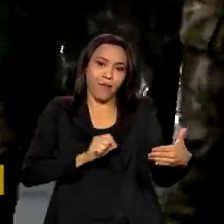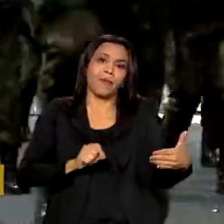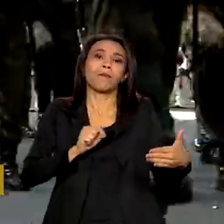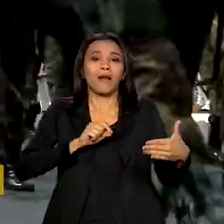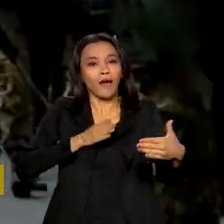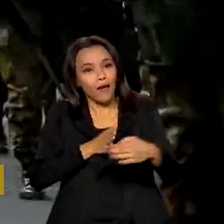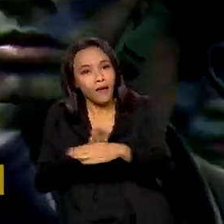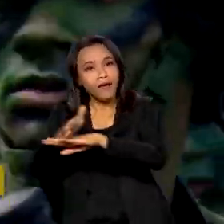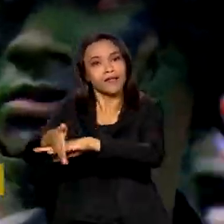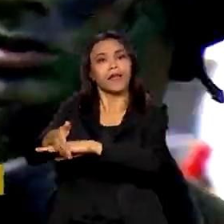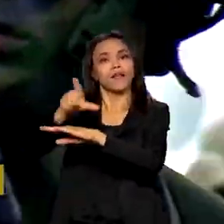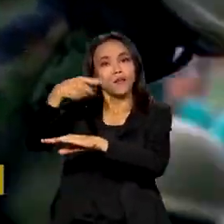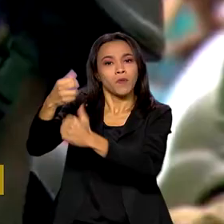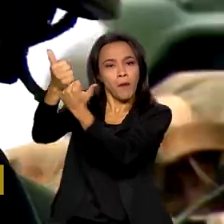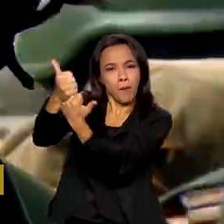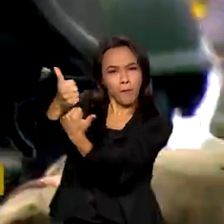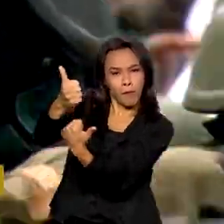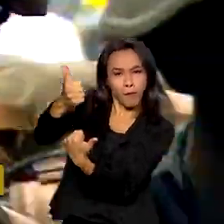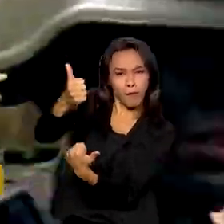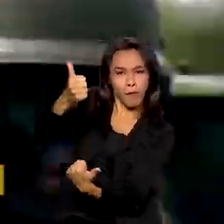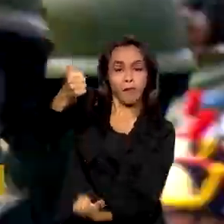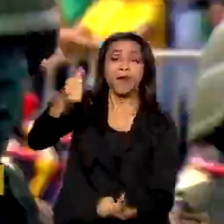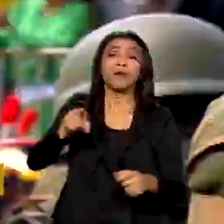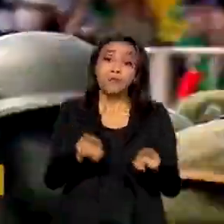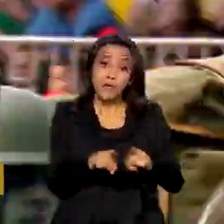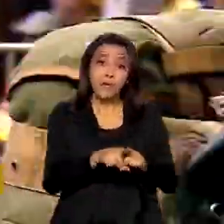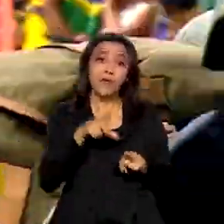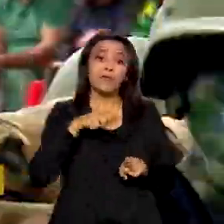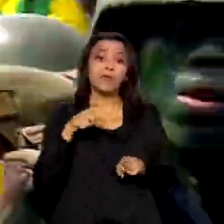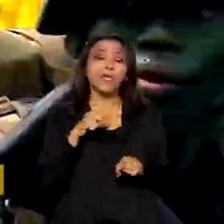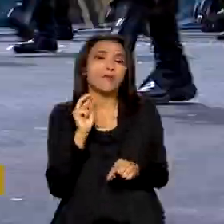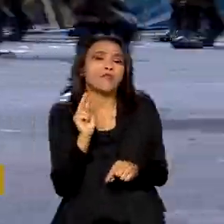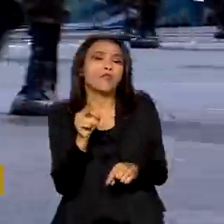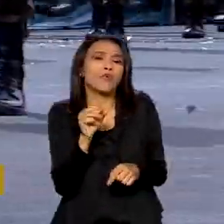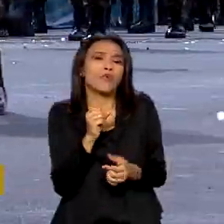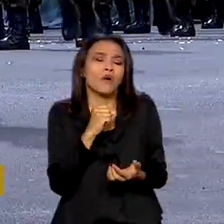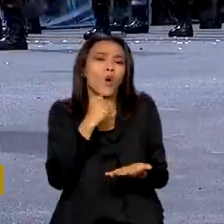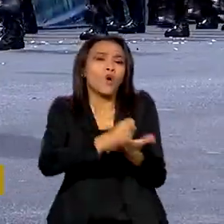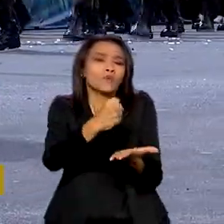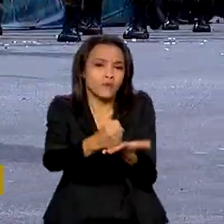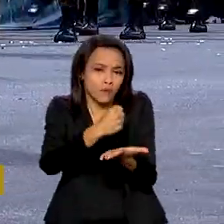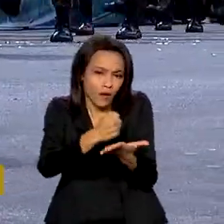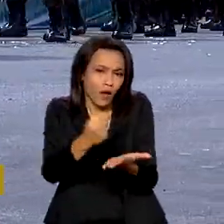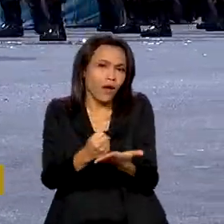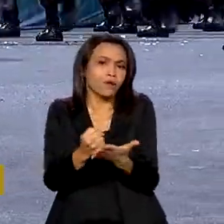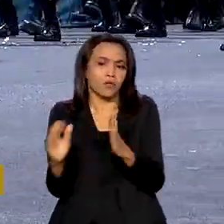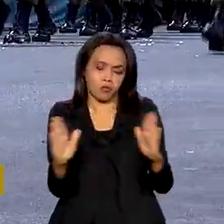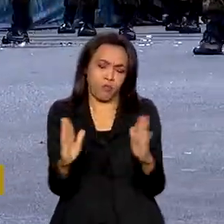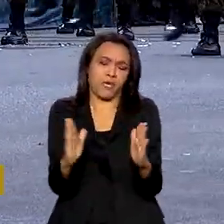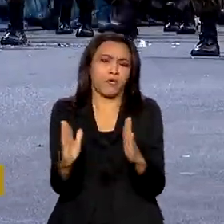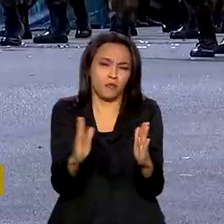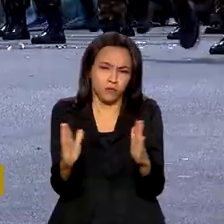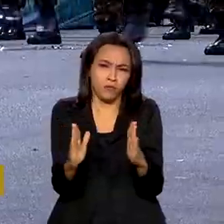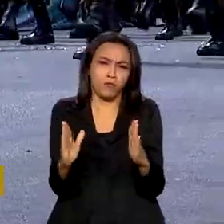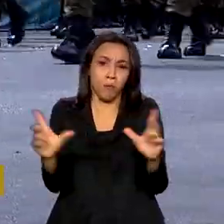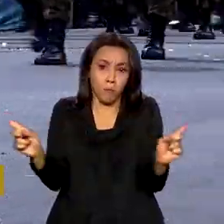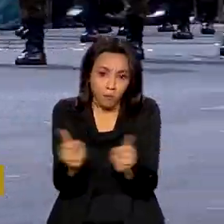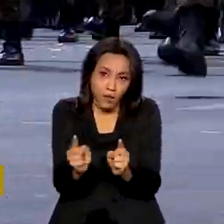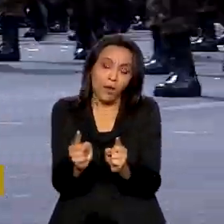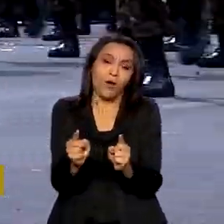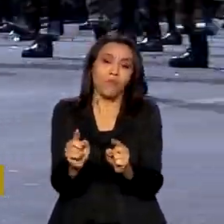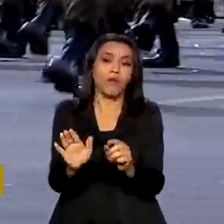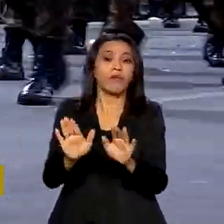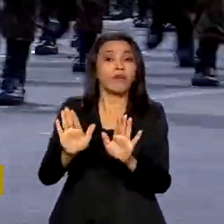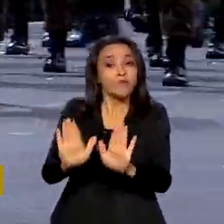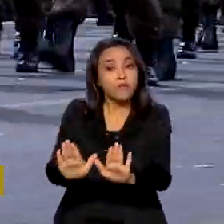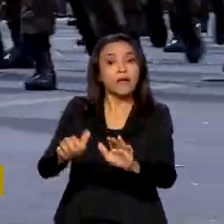ela pode ser temporária, né, cumprindo aqueles 8 anos que ela pode ficar no Exército. Né. As informações você